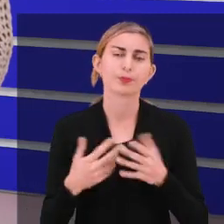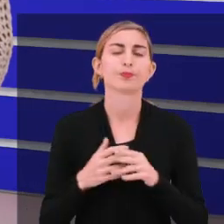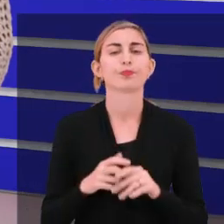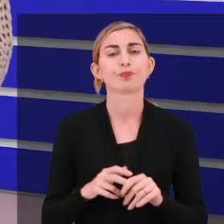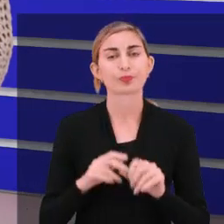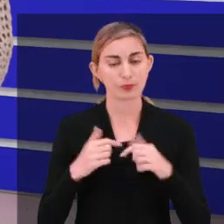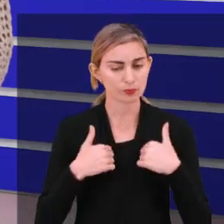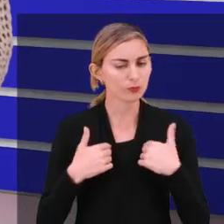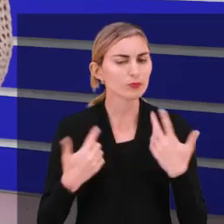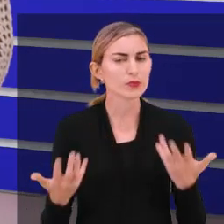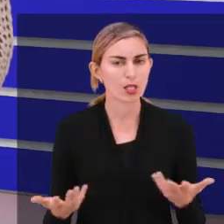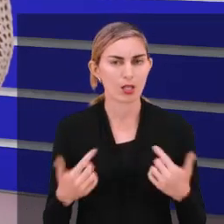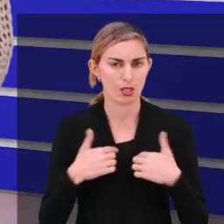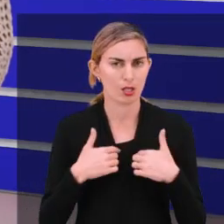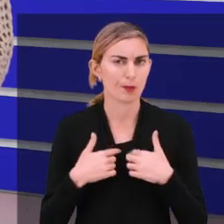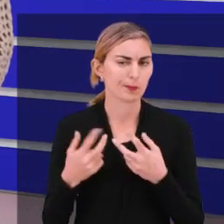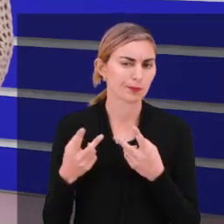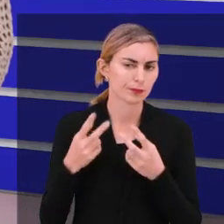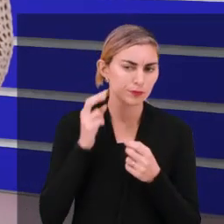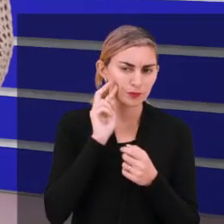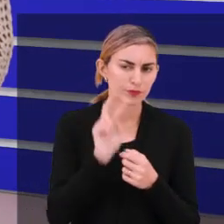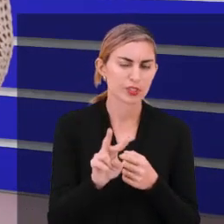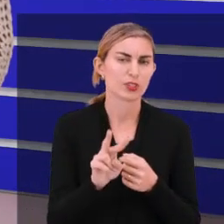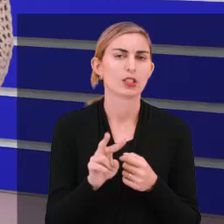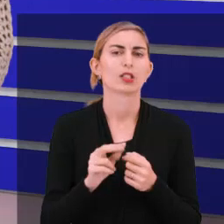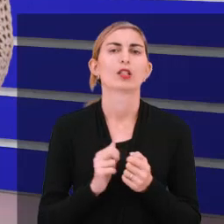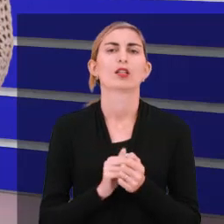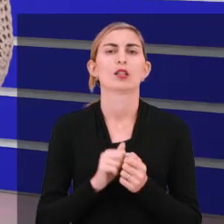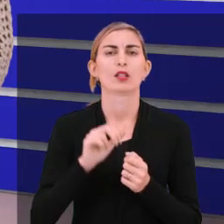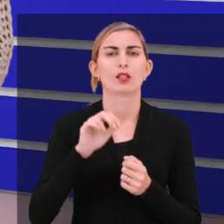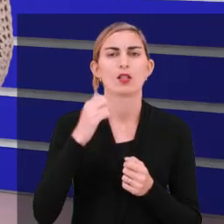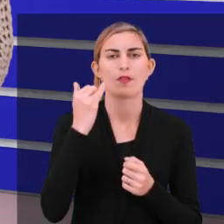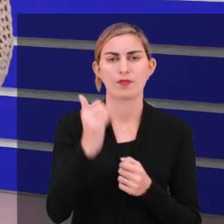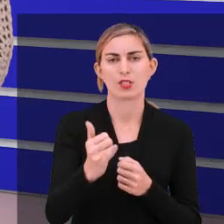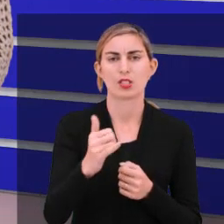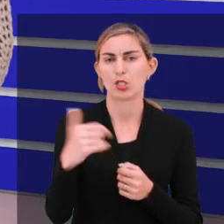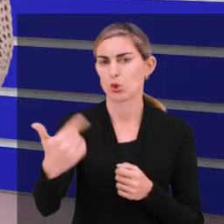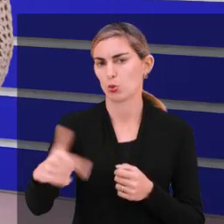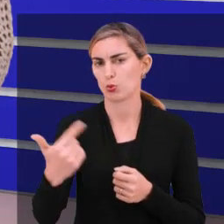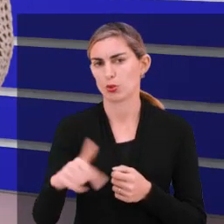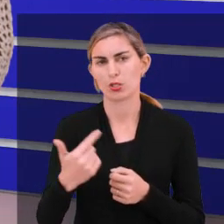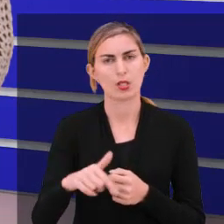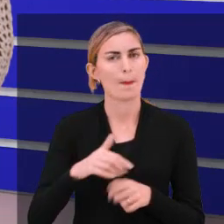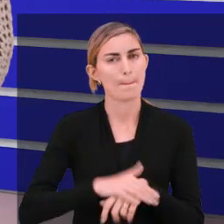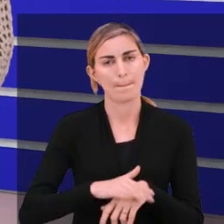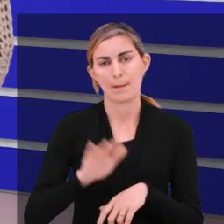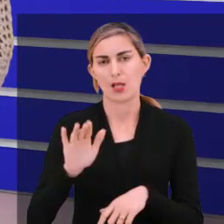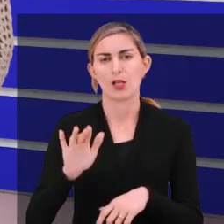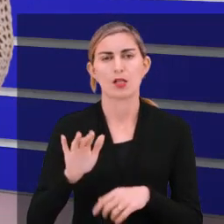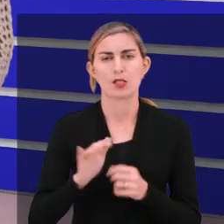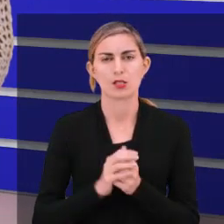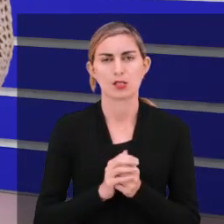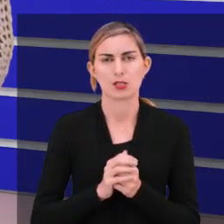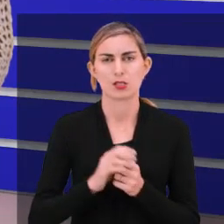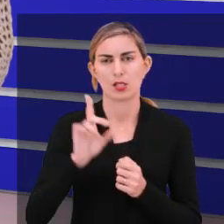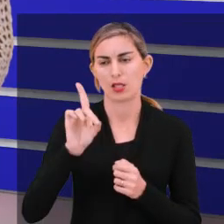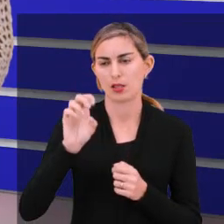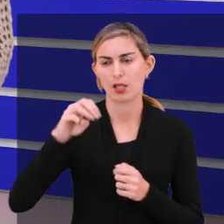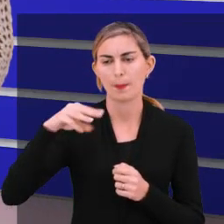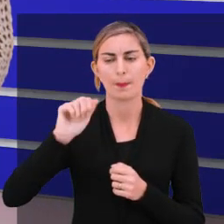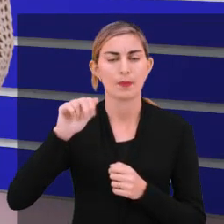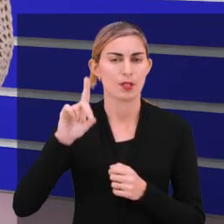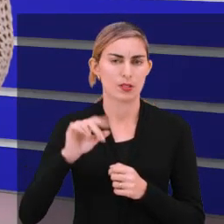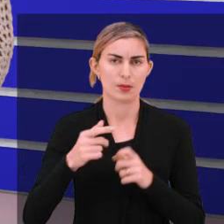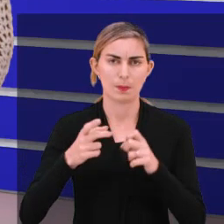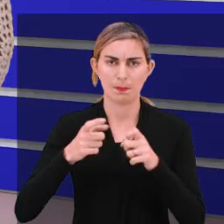Enfim, eu determinei que não haveria mais o atendimento à demanda